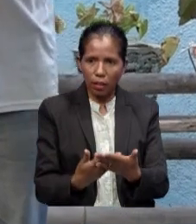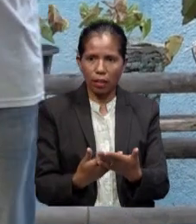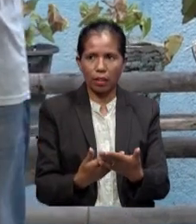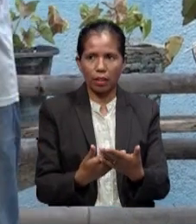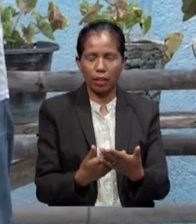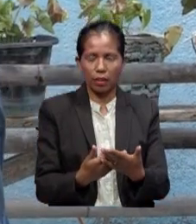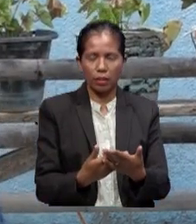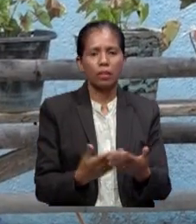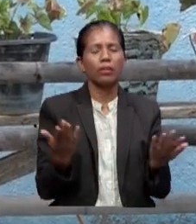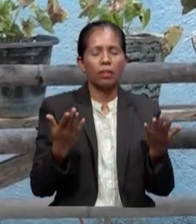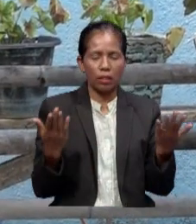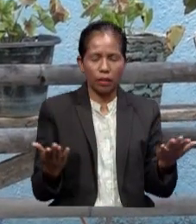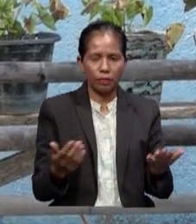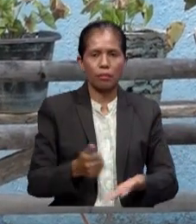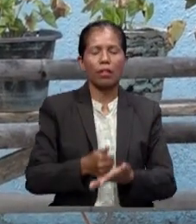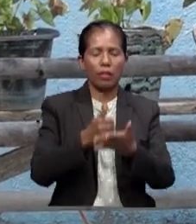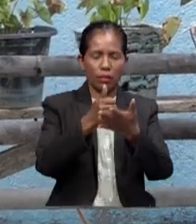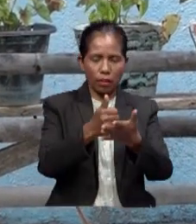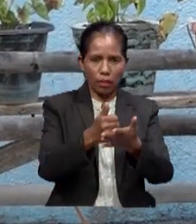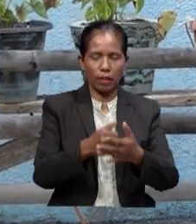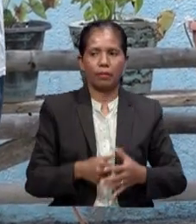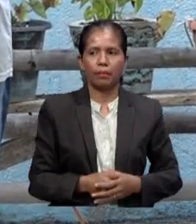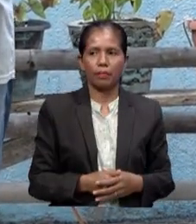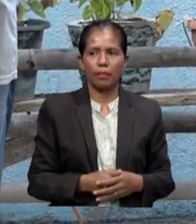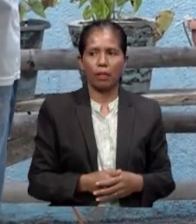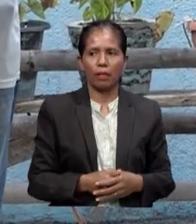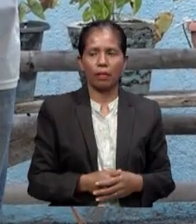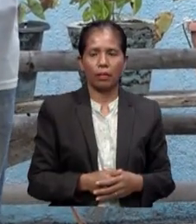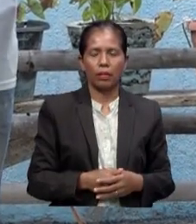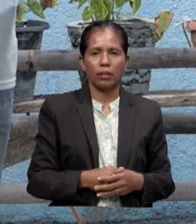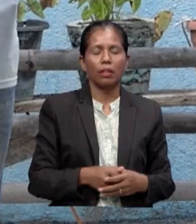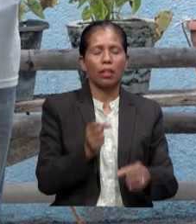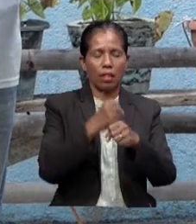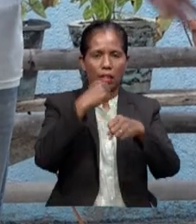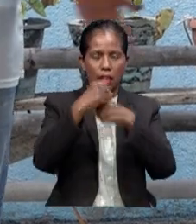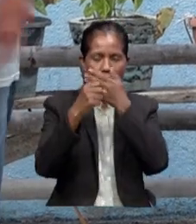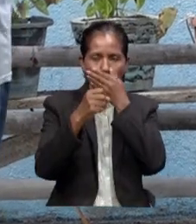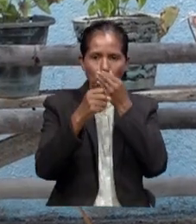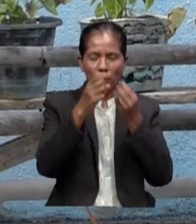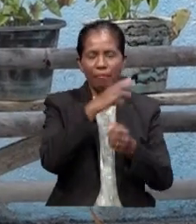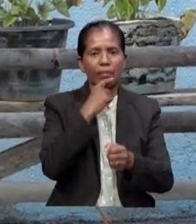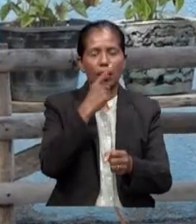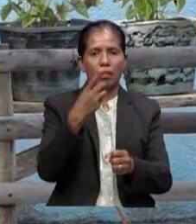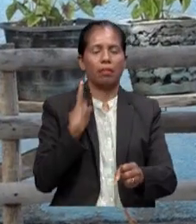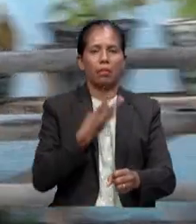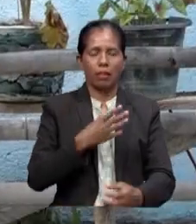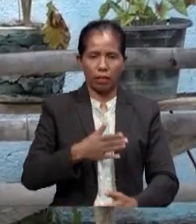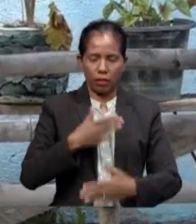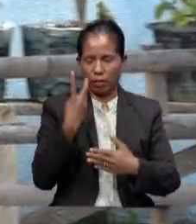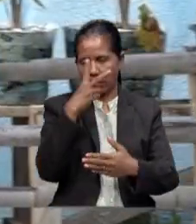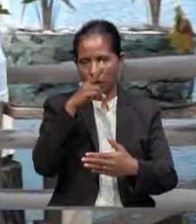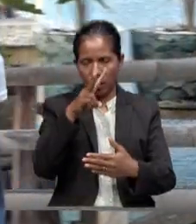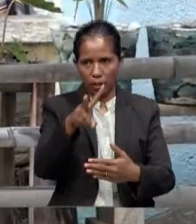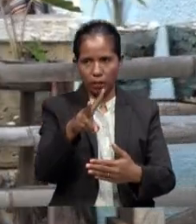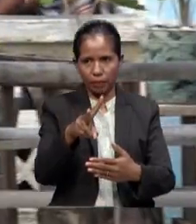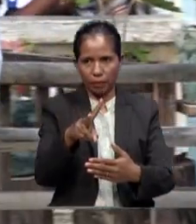é cá, aqui lhe o falei cá, tô aí de nem agarrá-lo, ame contente, banheira e